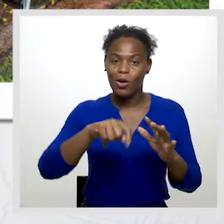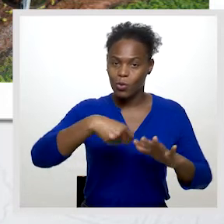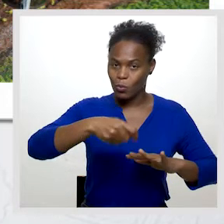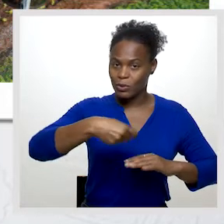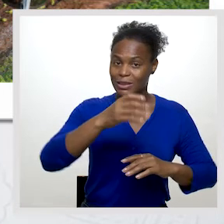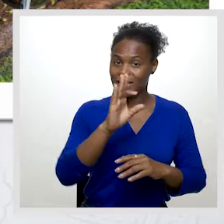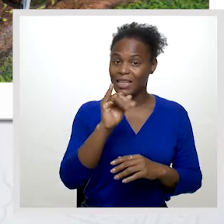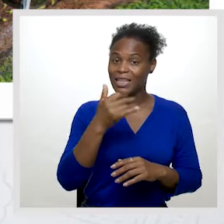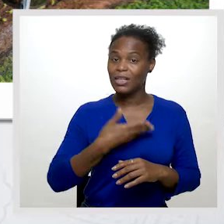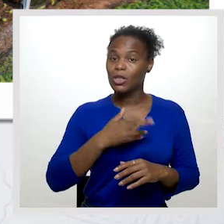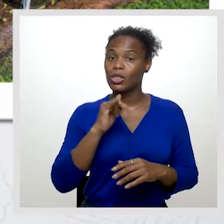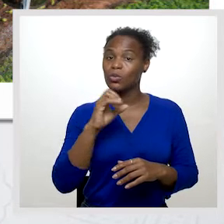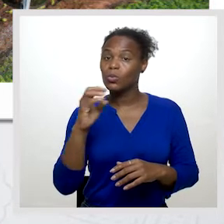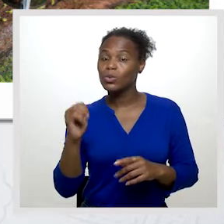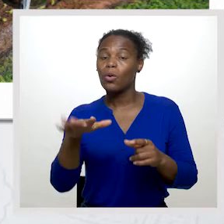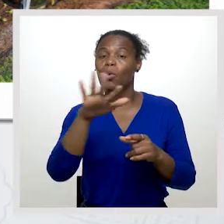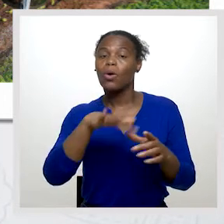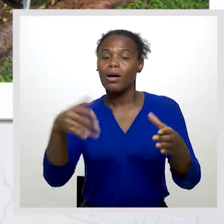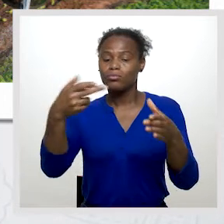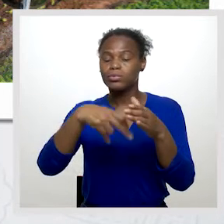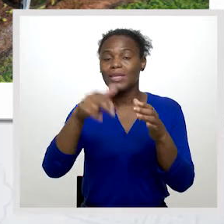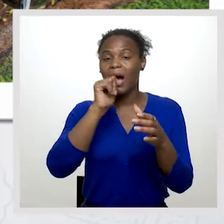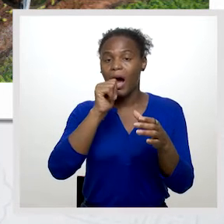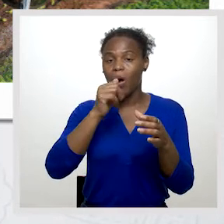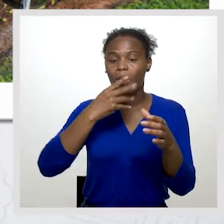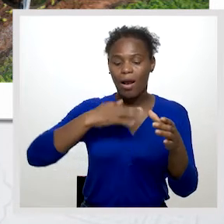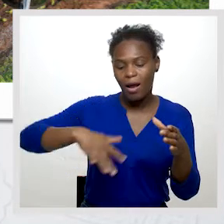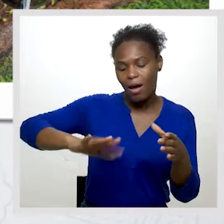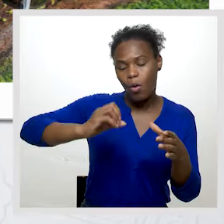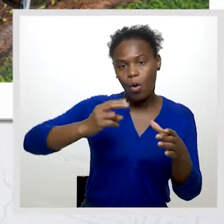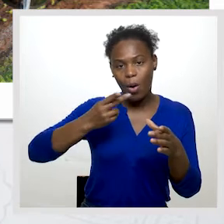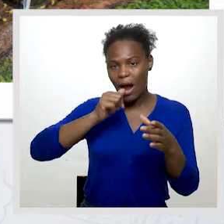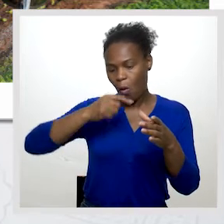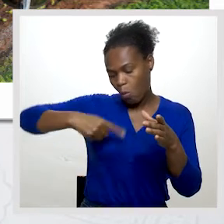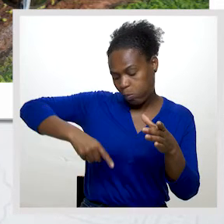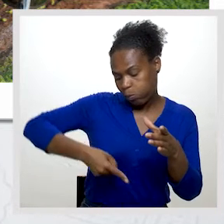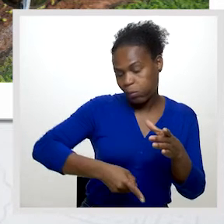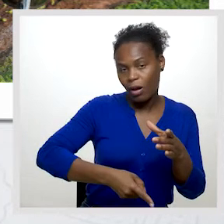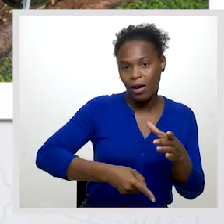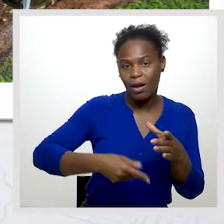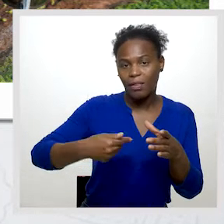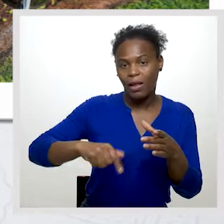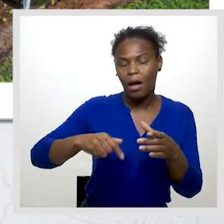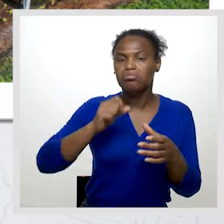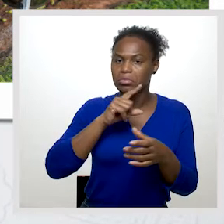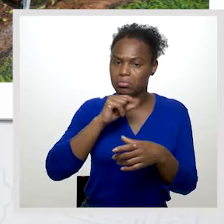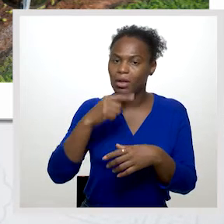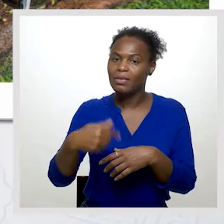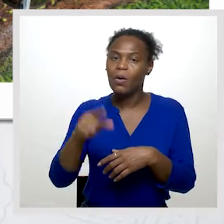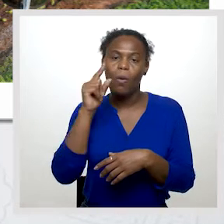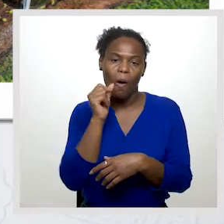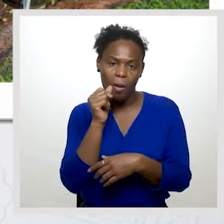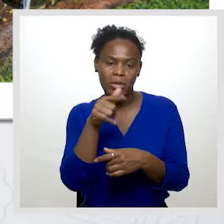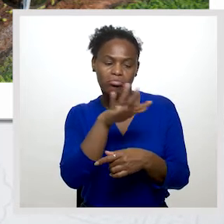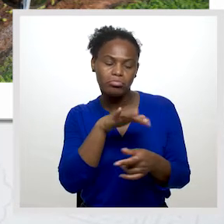hídricos são os depósitos da água superficial ou subterrânea que se encontram à disposição